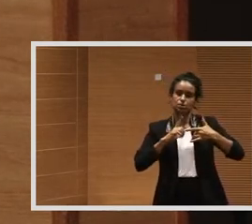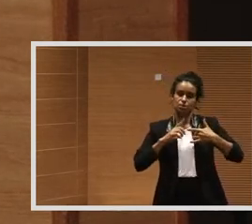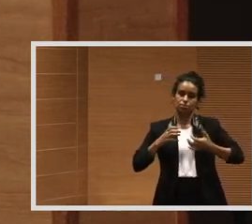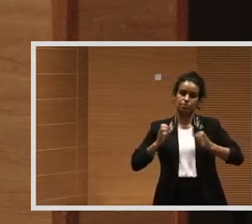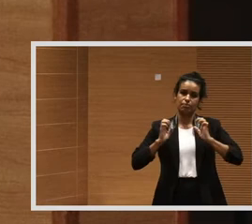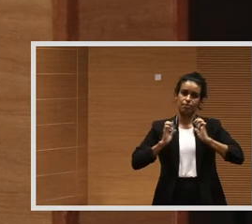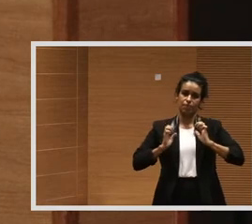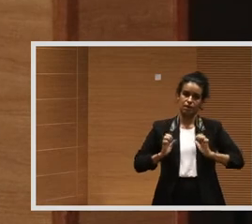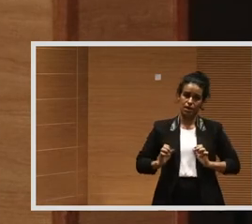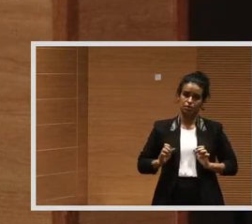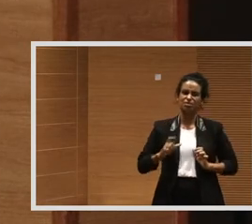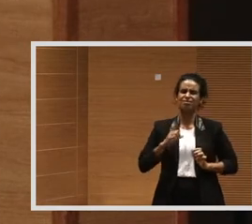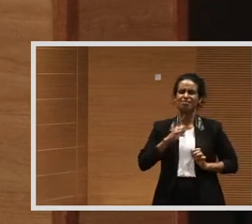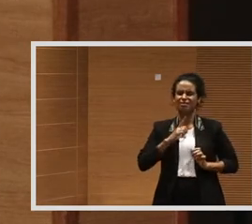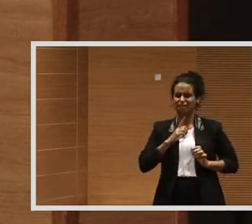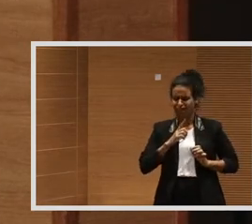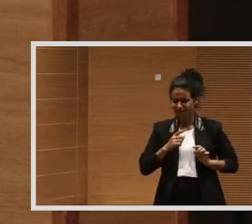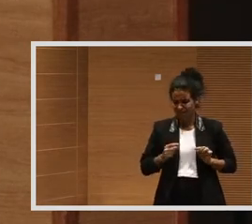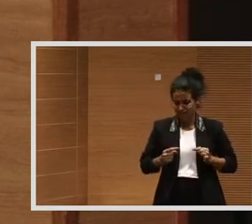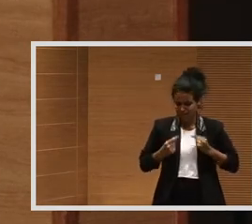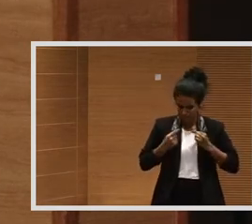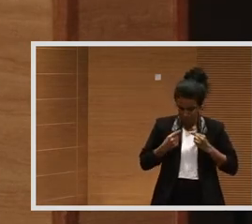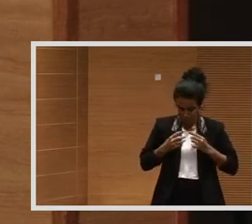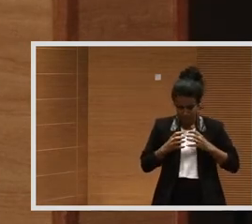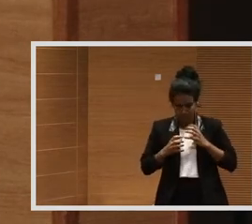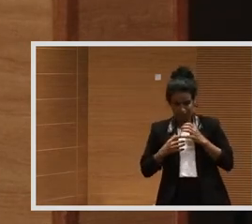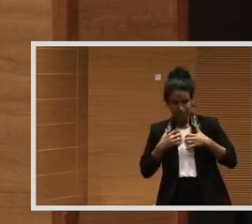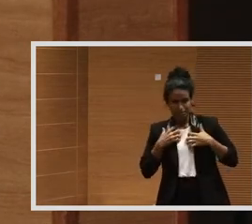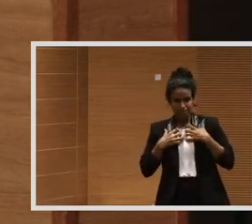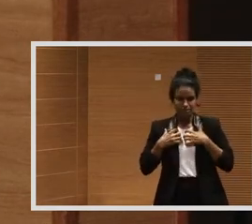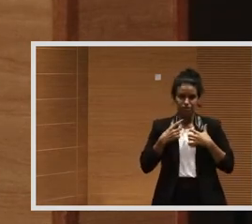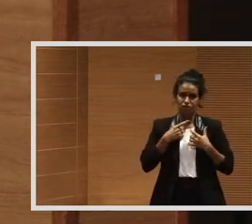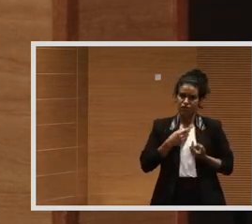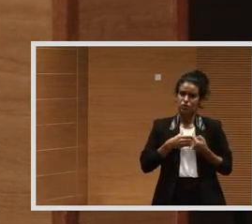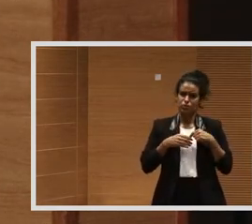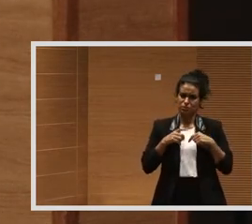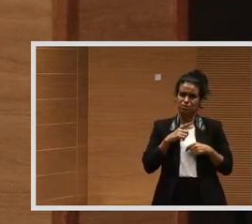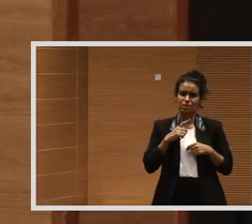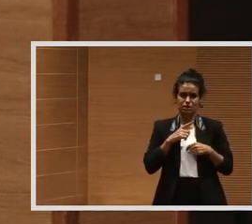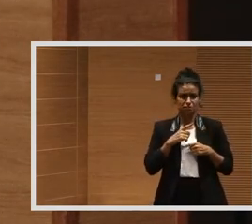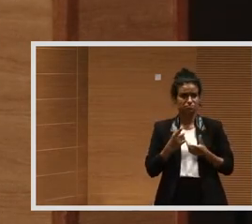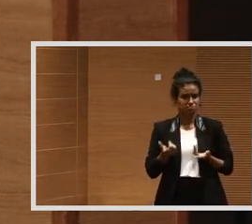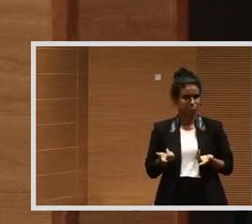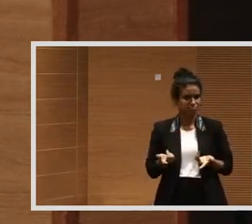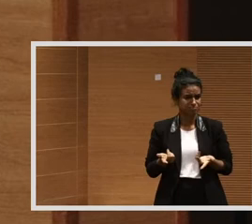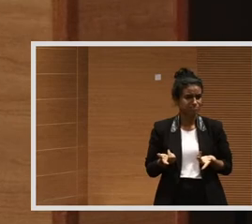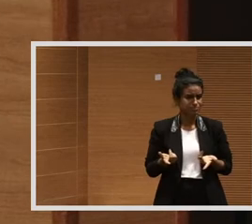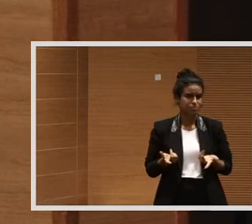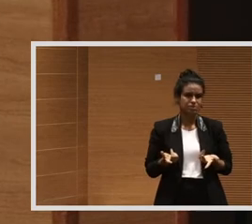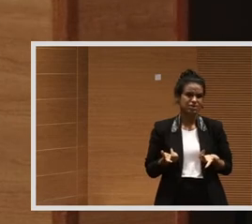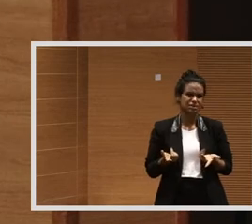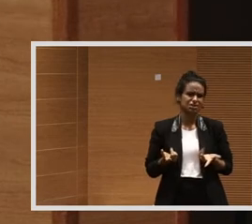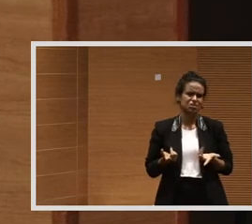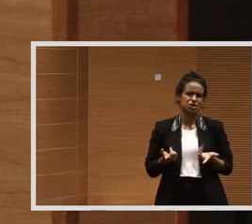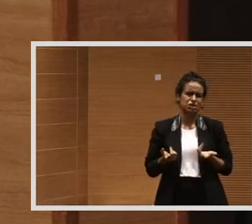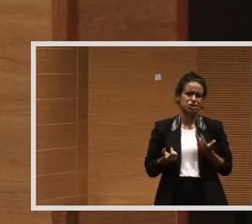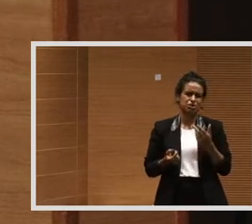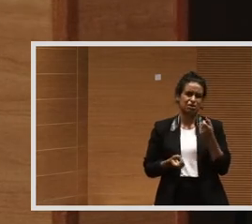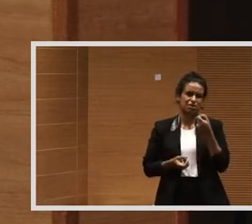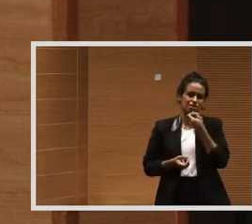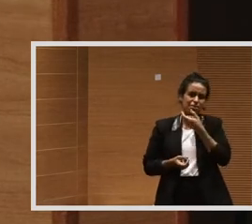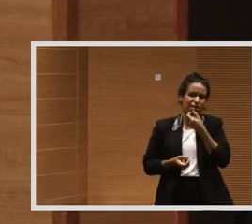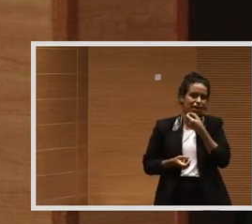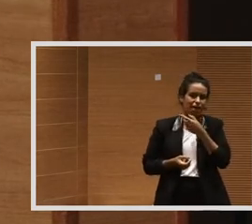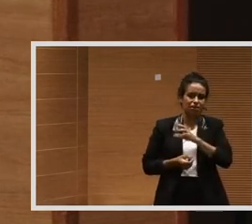tem nossos conflitos, assume os nossos conflitos, né? E não com cinismo, e